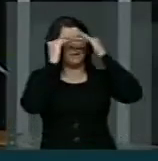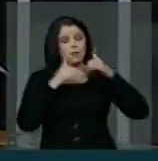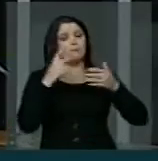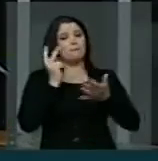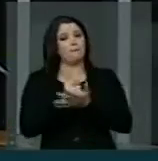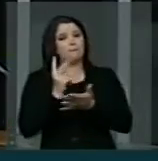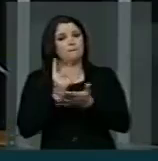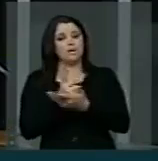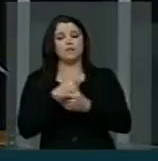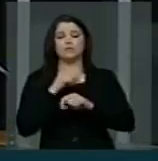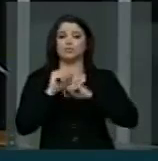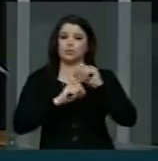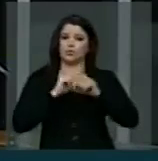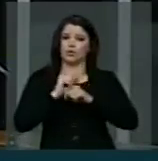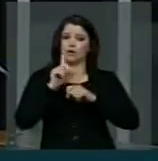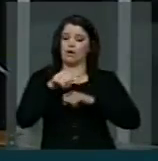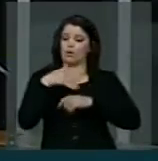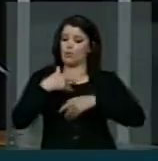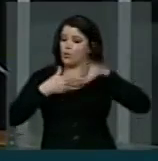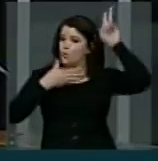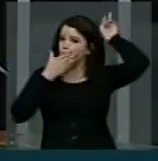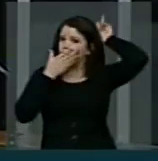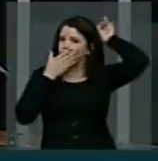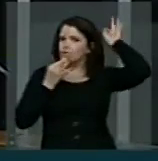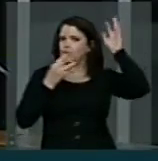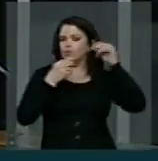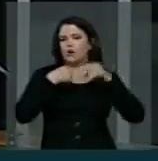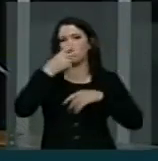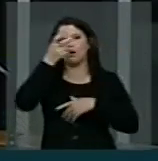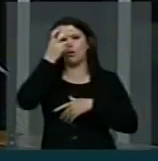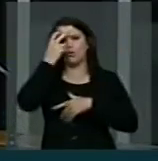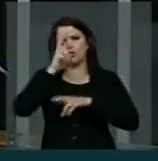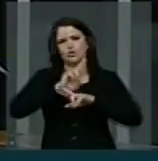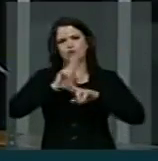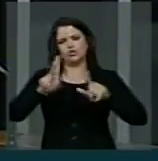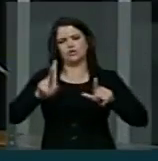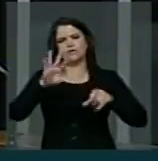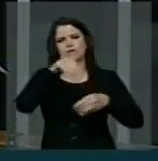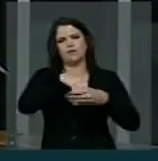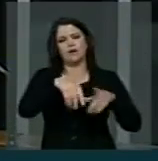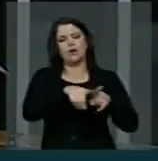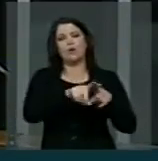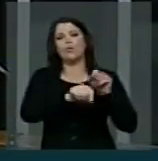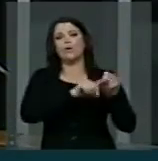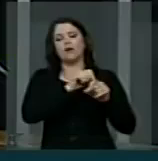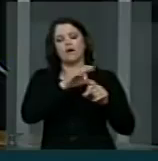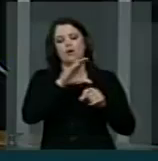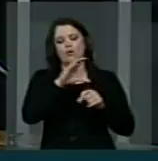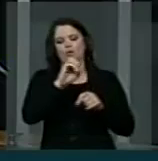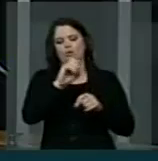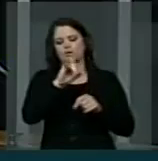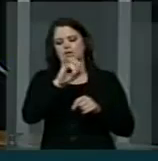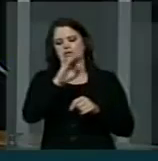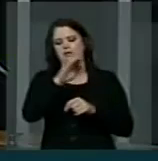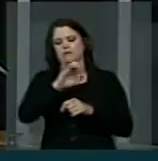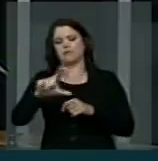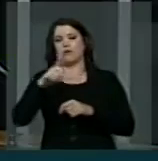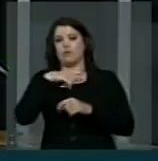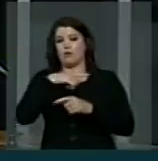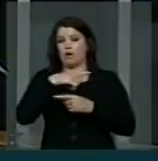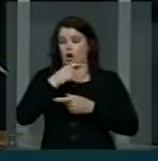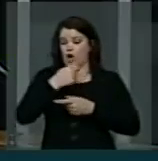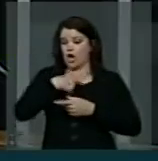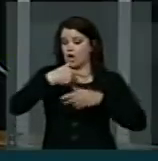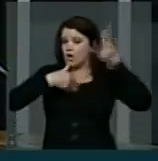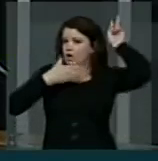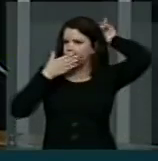inclusive, Padre Luiz Couto, os índios, com sua cultura diferente da ocidental capitalista.